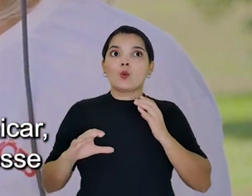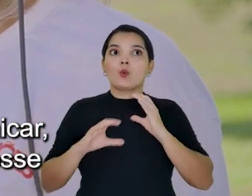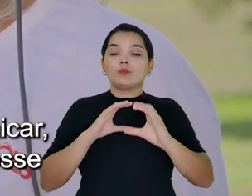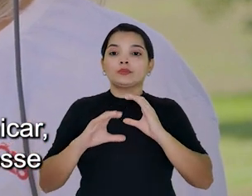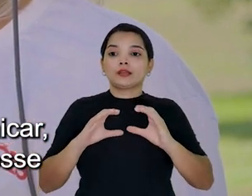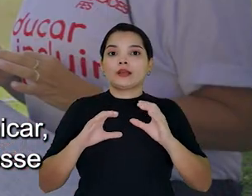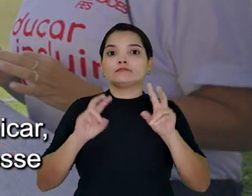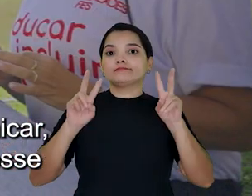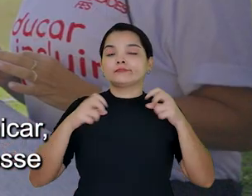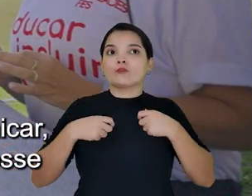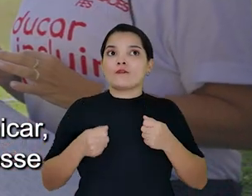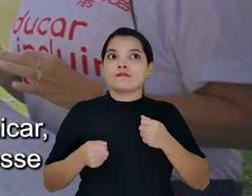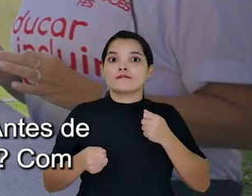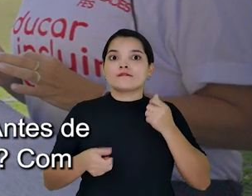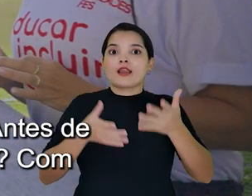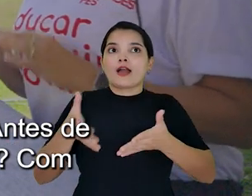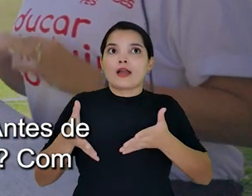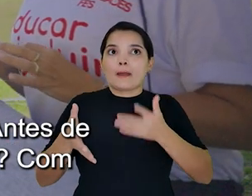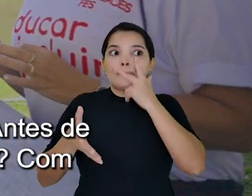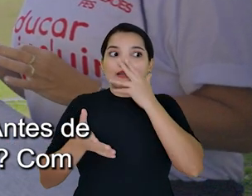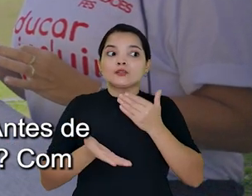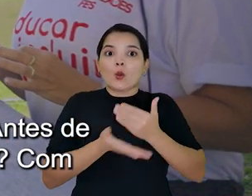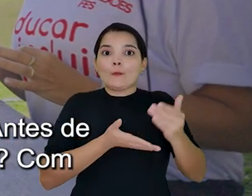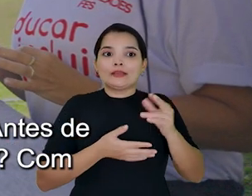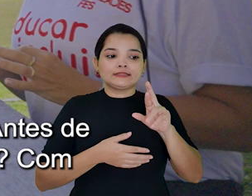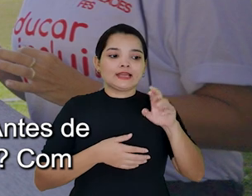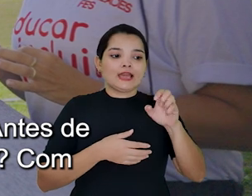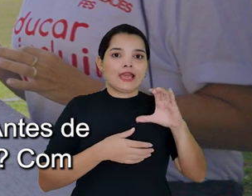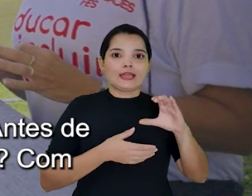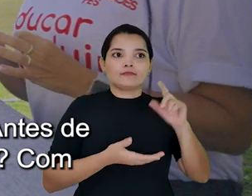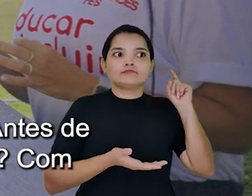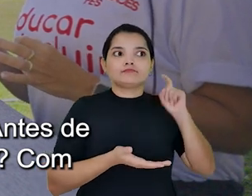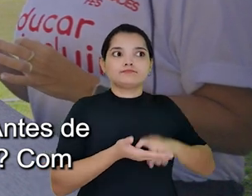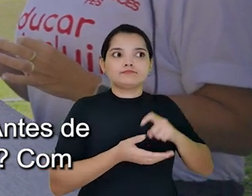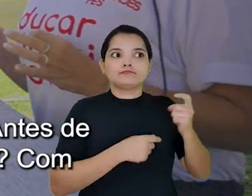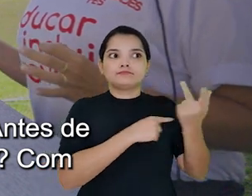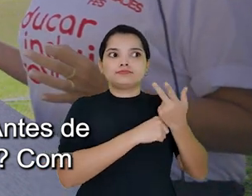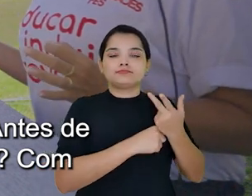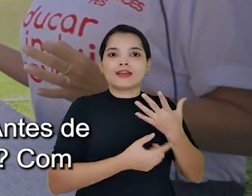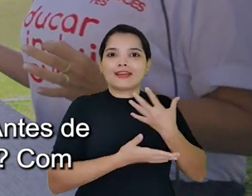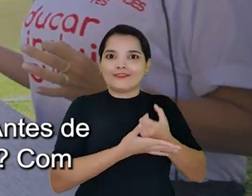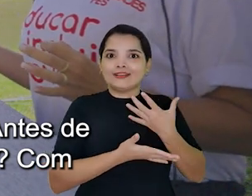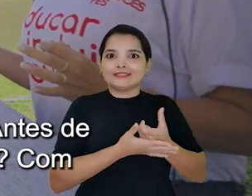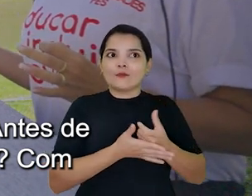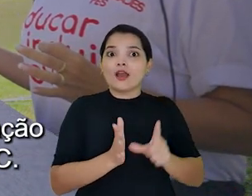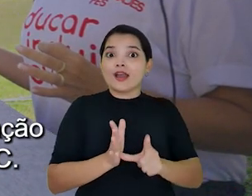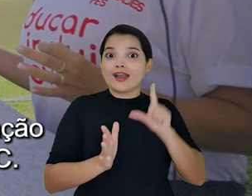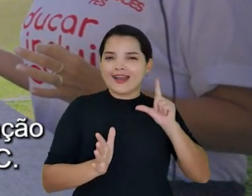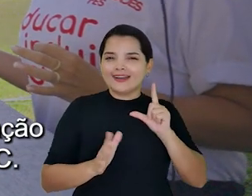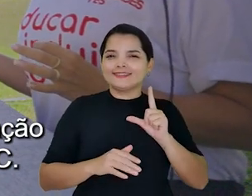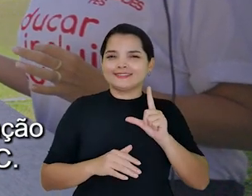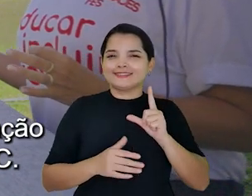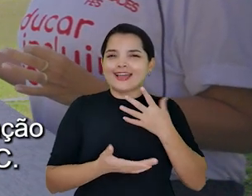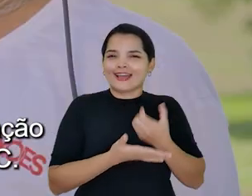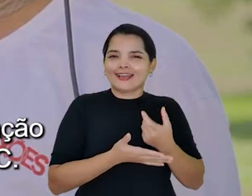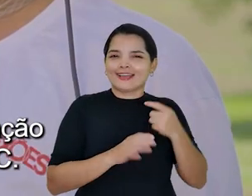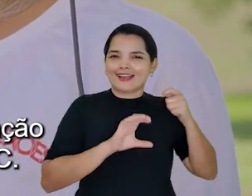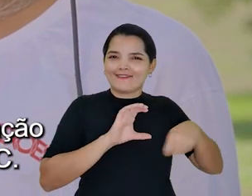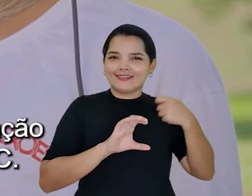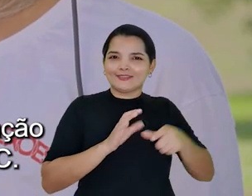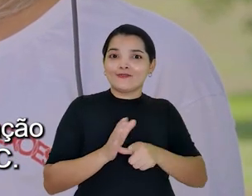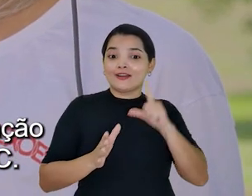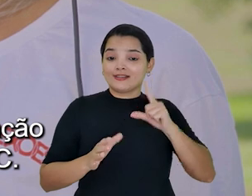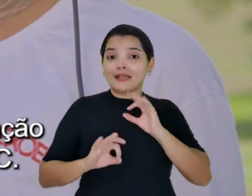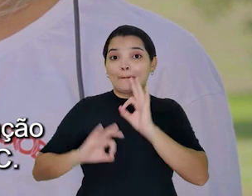em cena Ok como se estivesse gravando como se estivesse gravando uhum antes de uma gravação a gente não faz uma preparação Com certeza Então a gente vai fazer essa